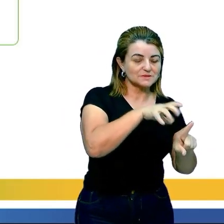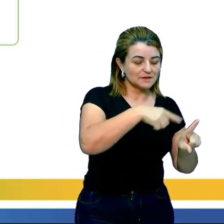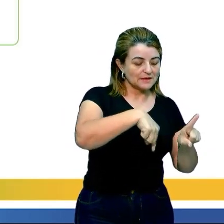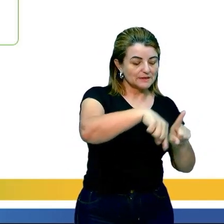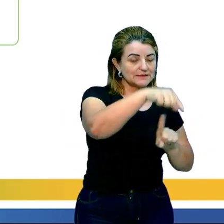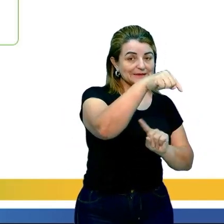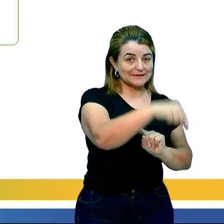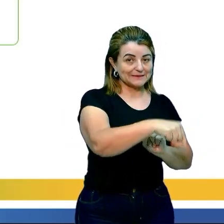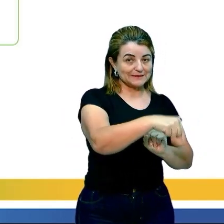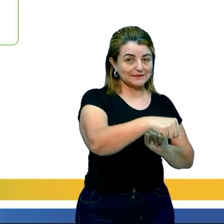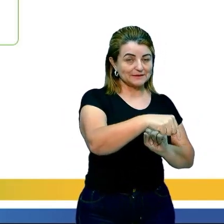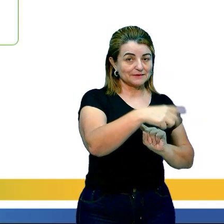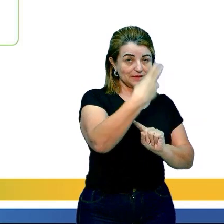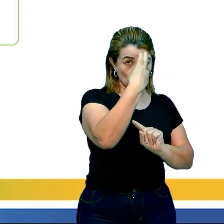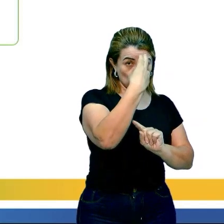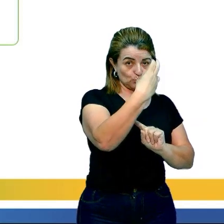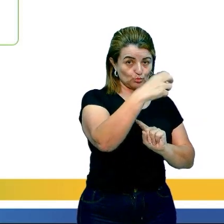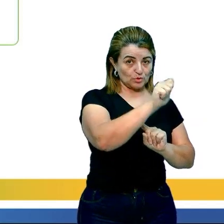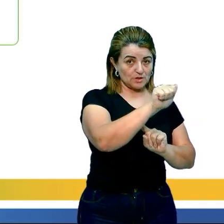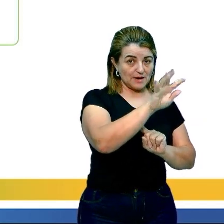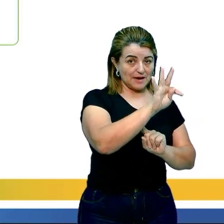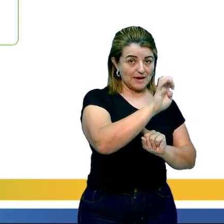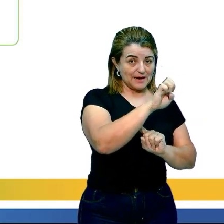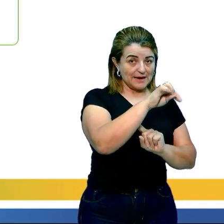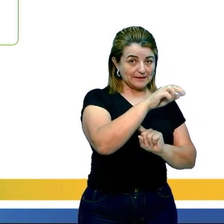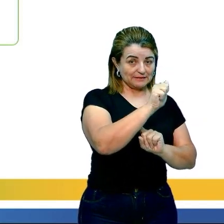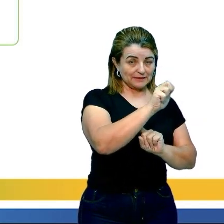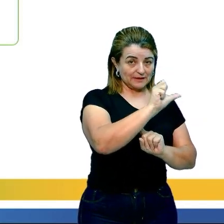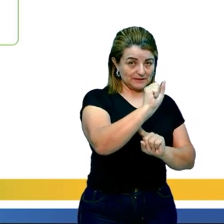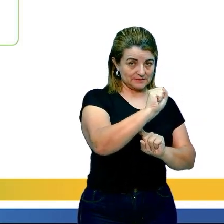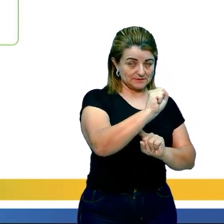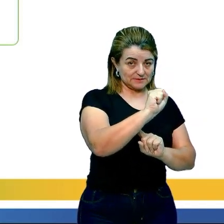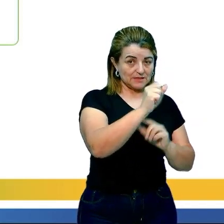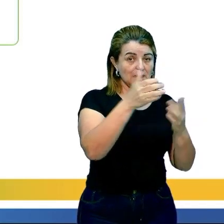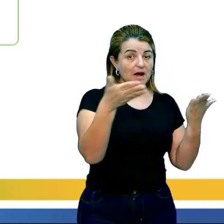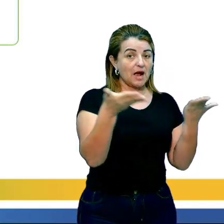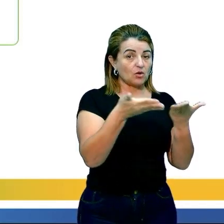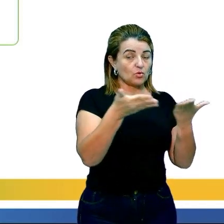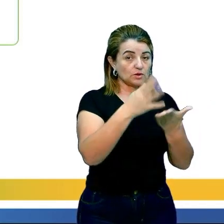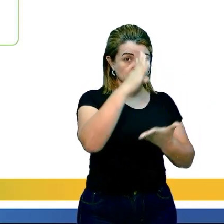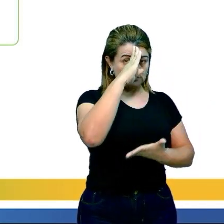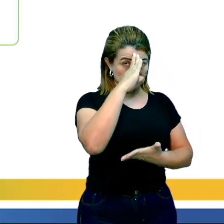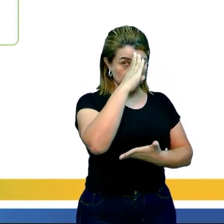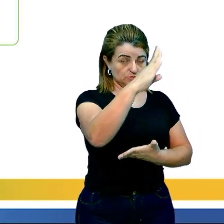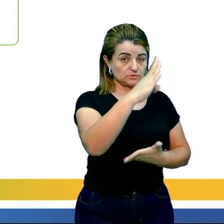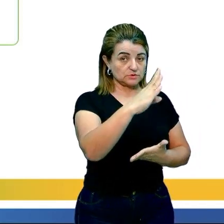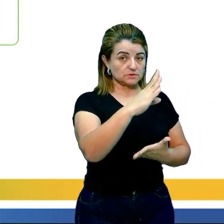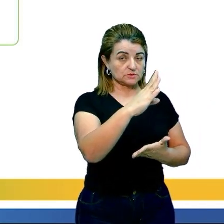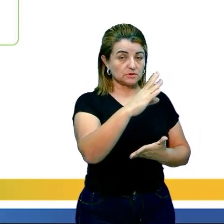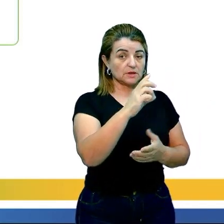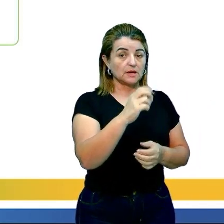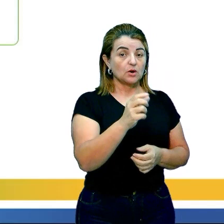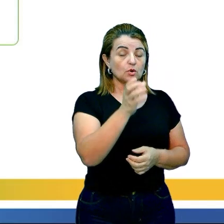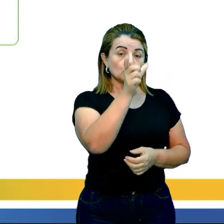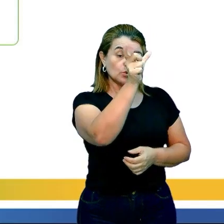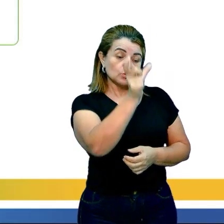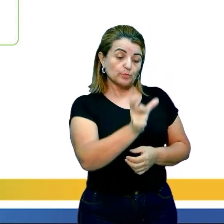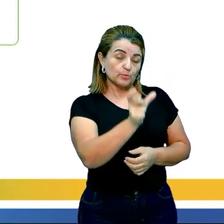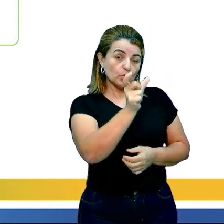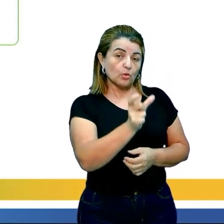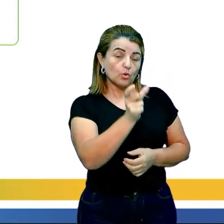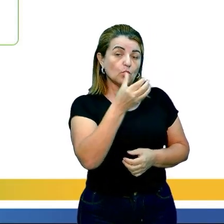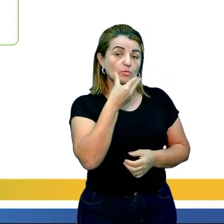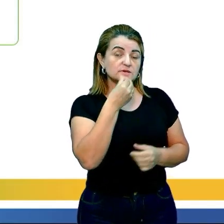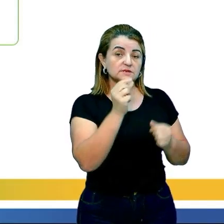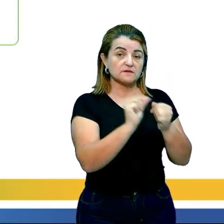da cultura ateniense atualmente E aí nós vamos falar dos principais legisladores aqueles